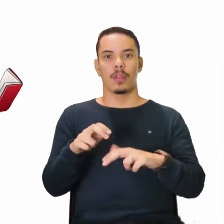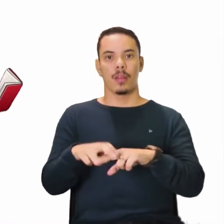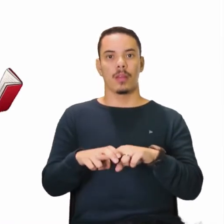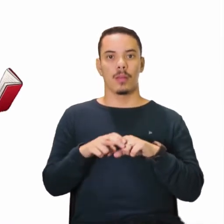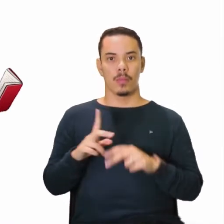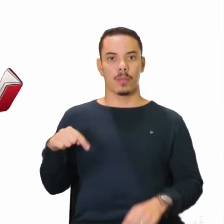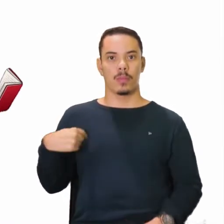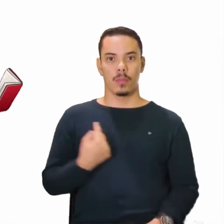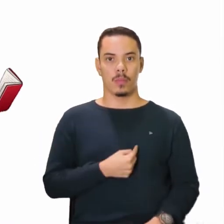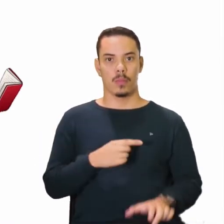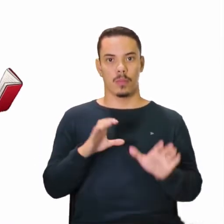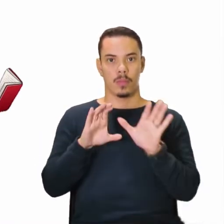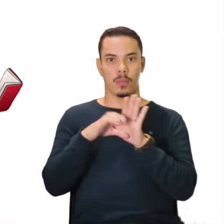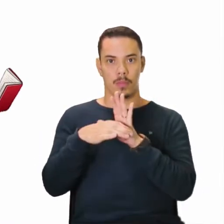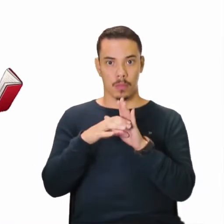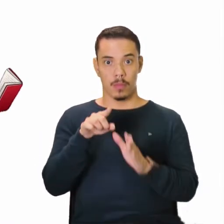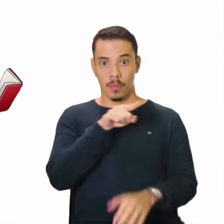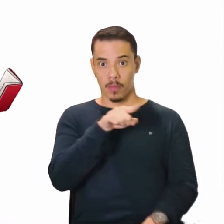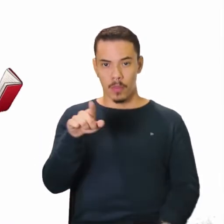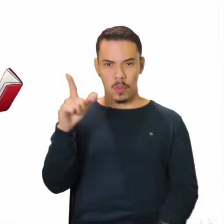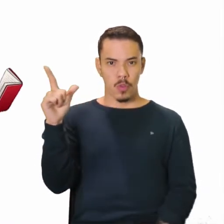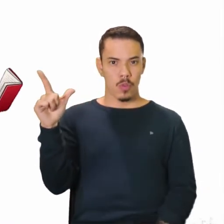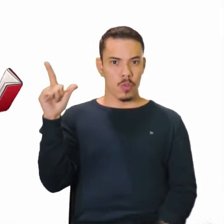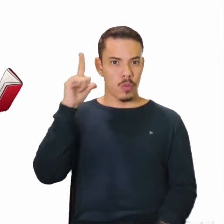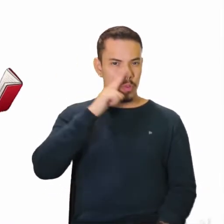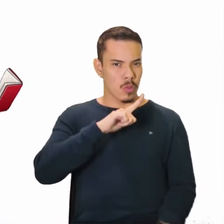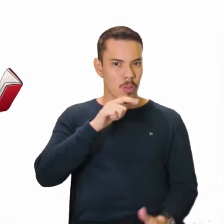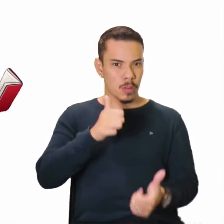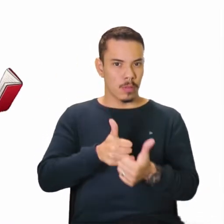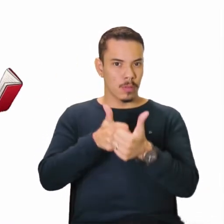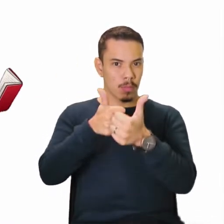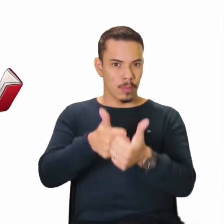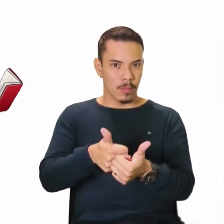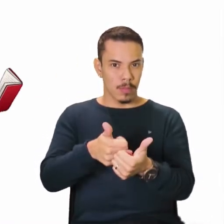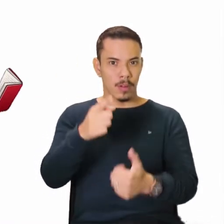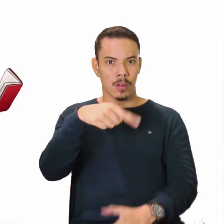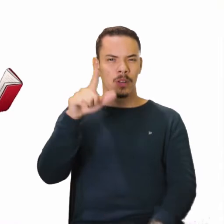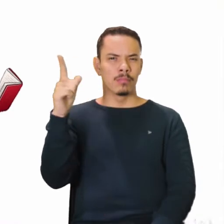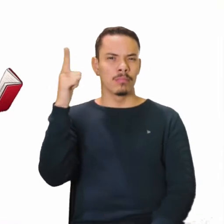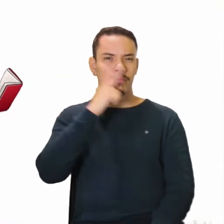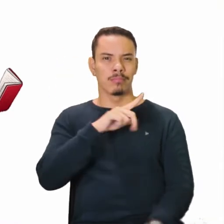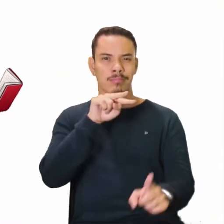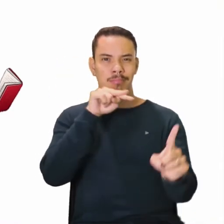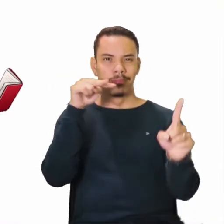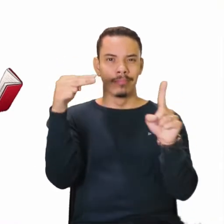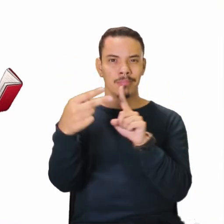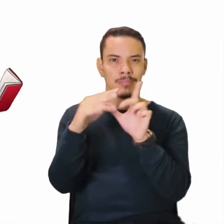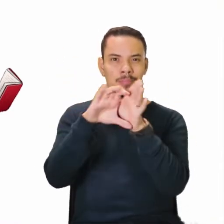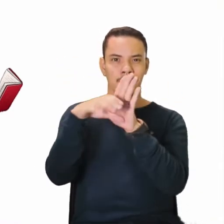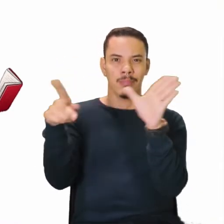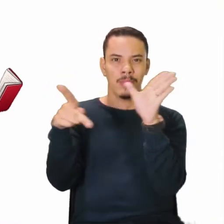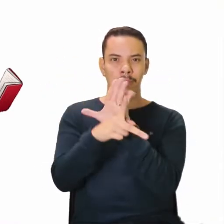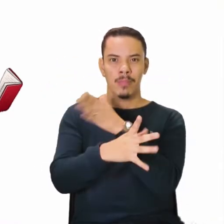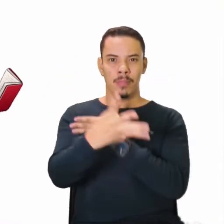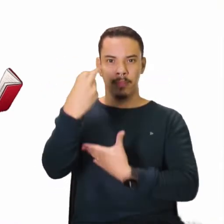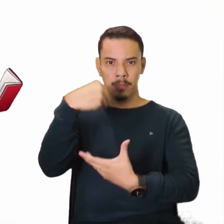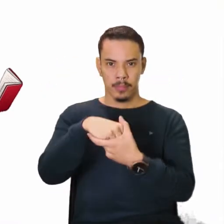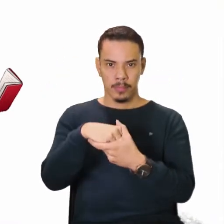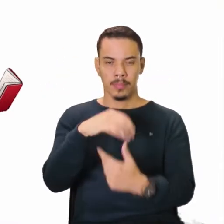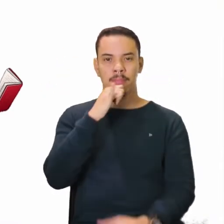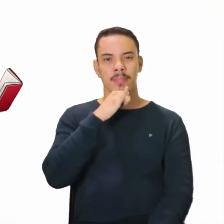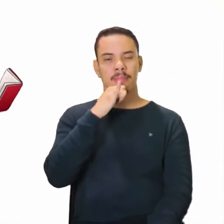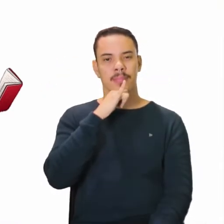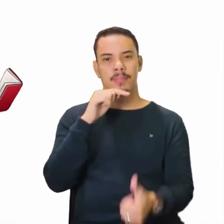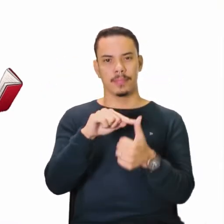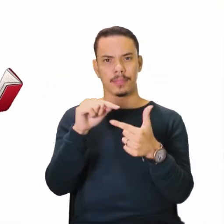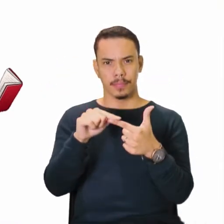nosso conceito, você conseguiu acompanhar? Você consegue visualizar o conceito dentro desses dois